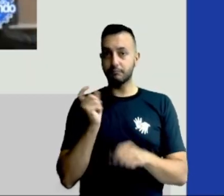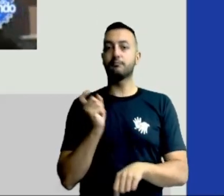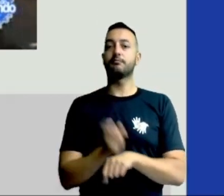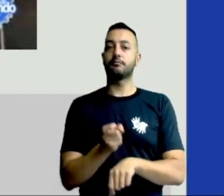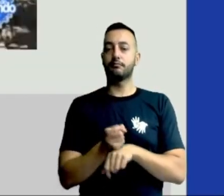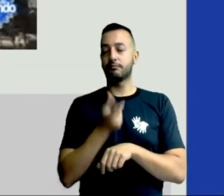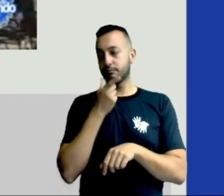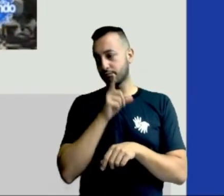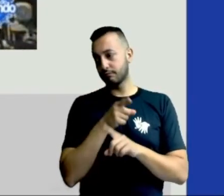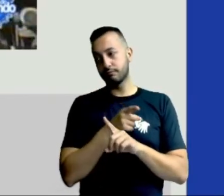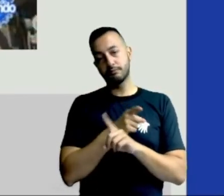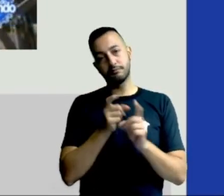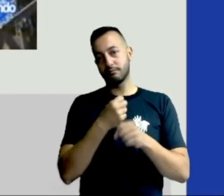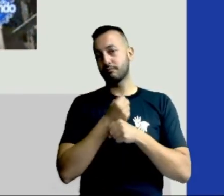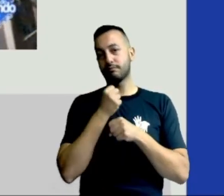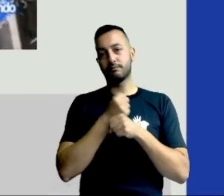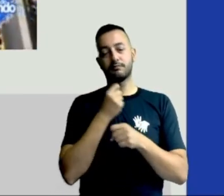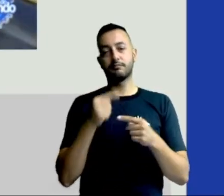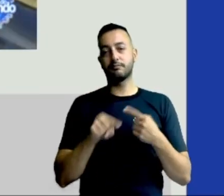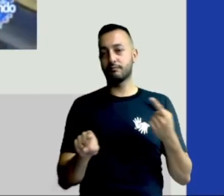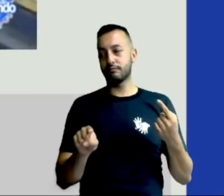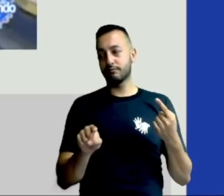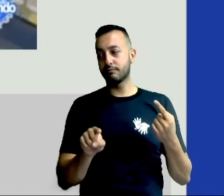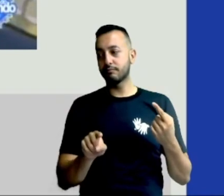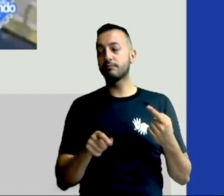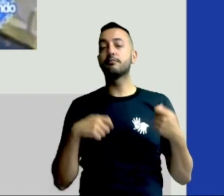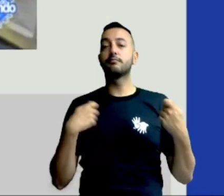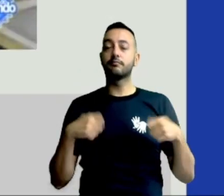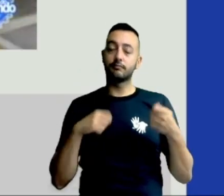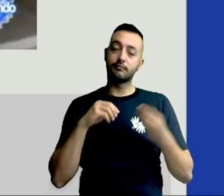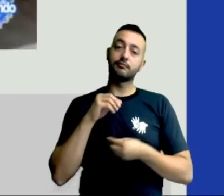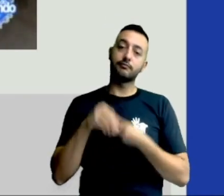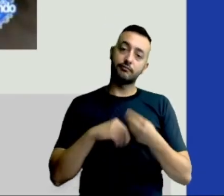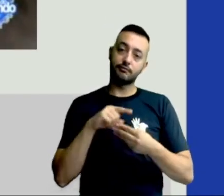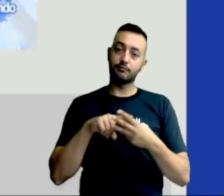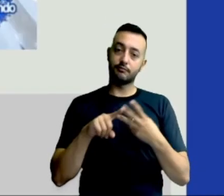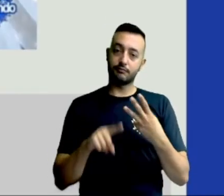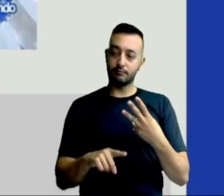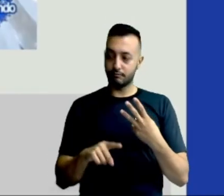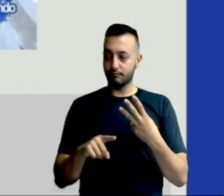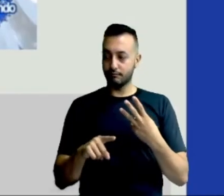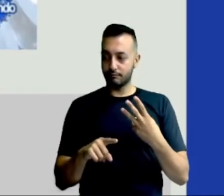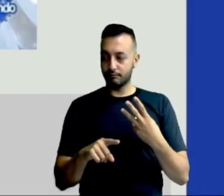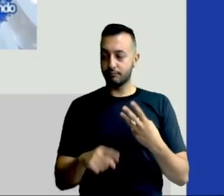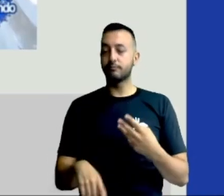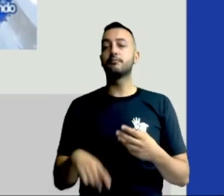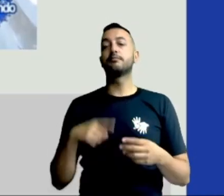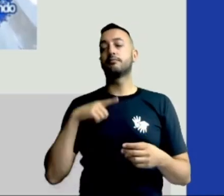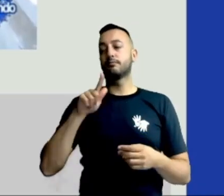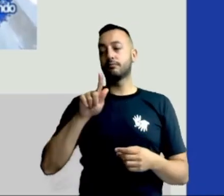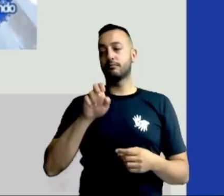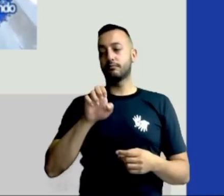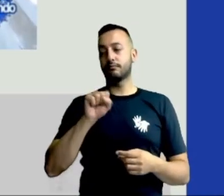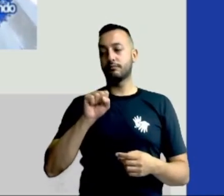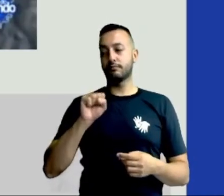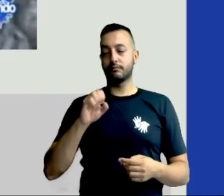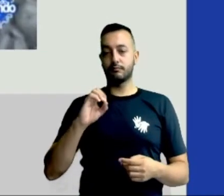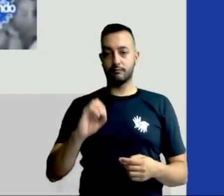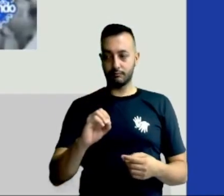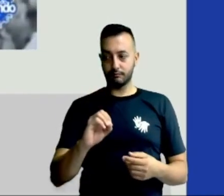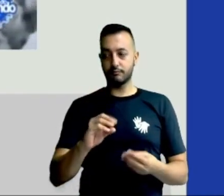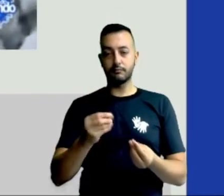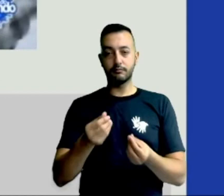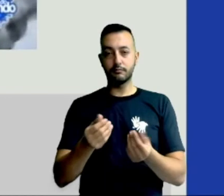endurecer, mas não serve para construção. Antes ele tem que ser misturado com outros 3 ingredientes. O gesso, que serve para controlar o tempo